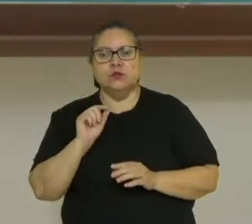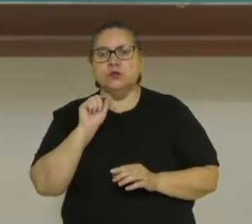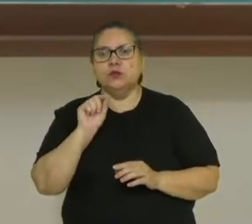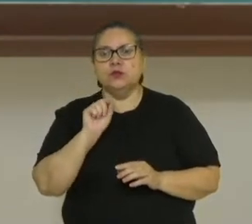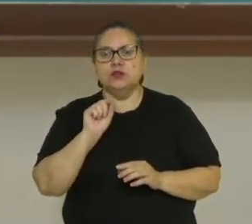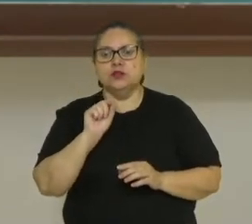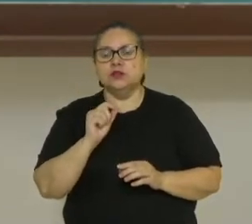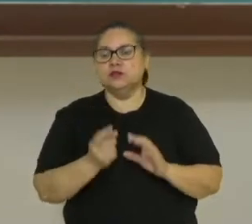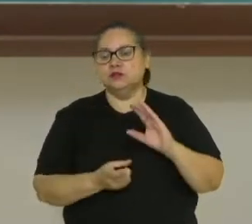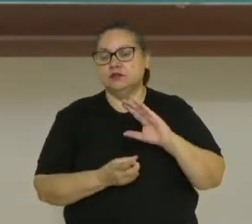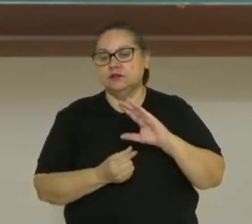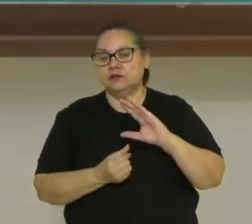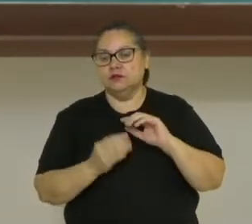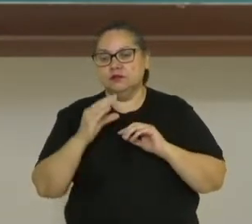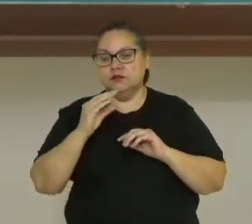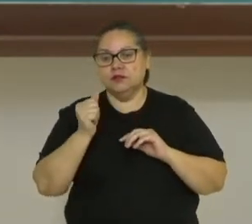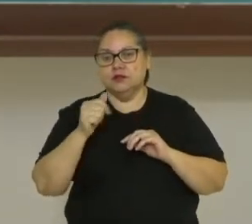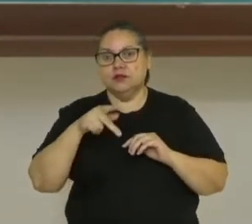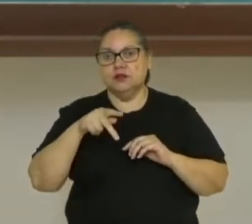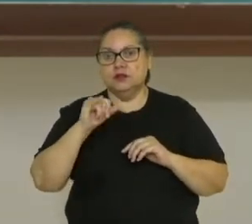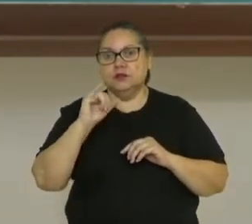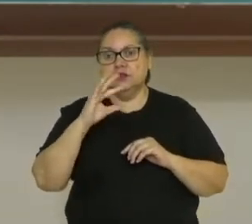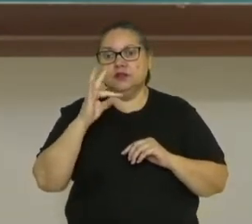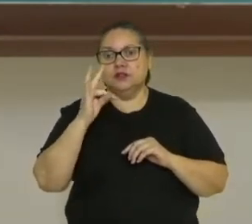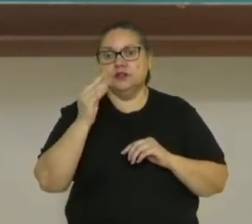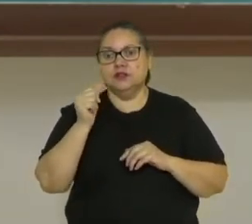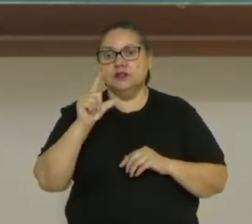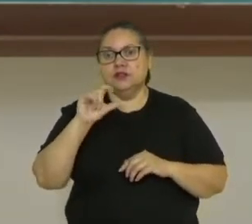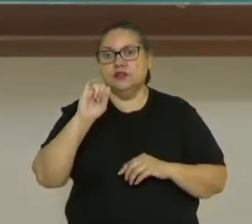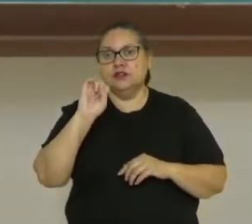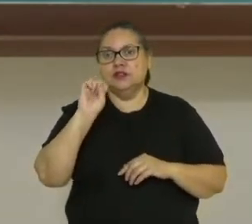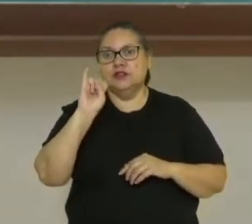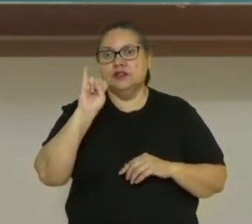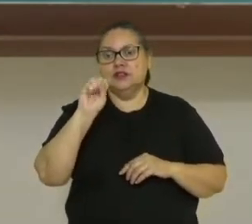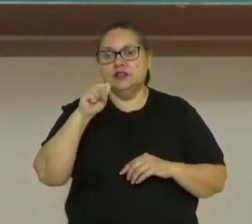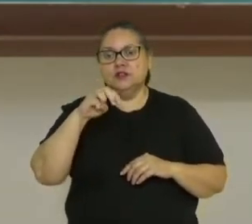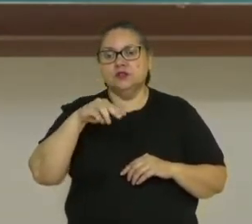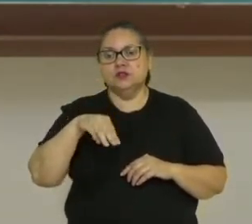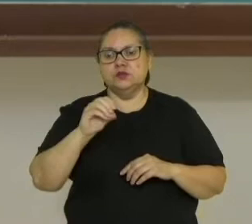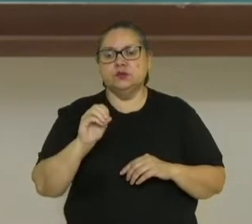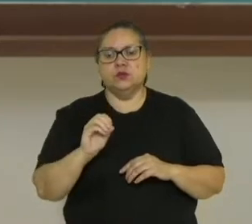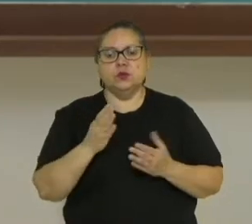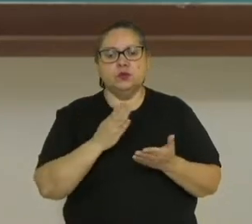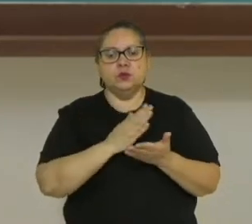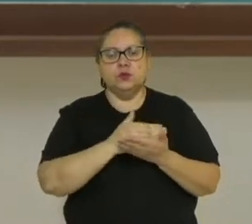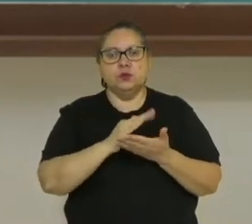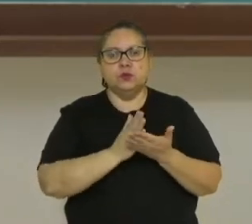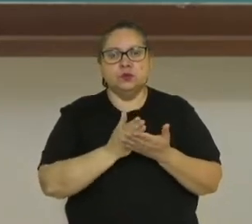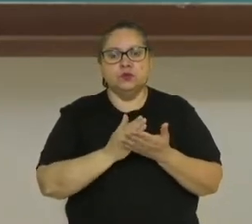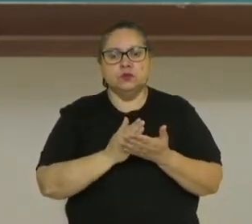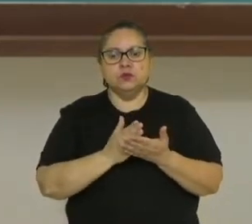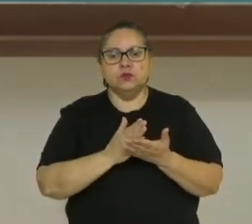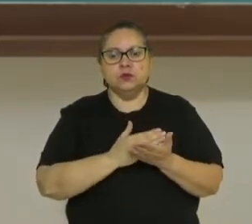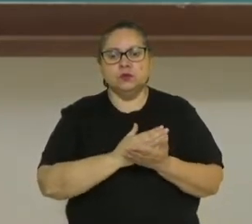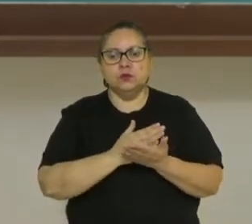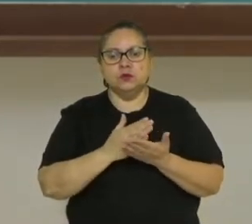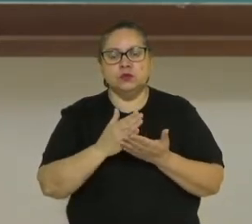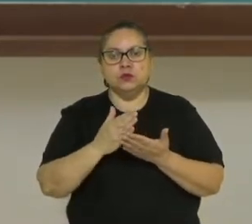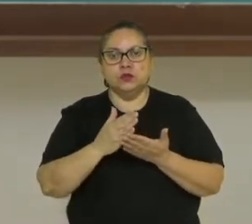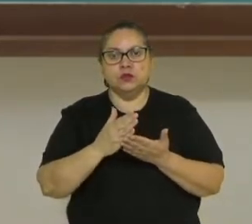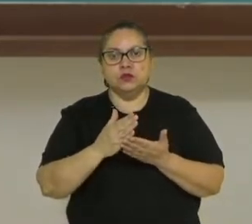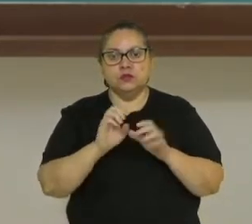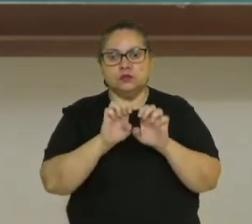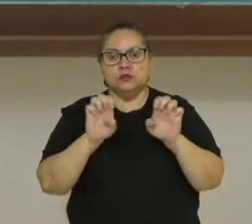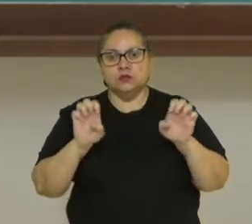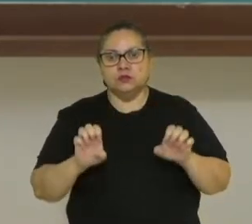é capitalismo e quais são essas fases, né? Como será que se dividem essas fases? Será que desde o começo do